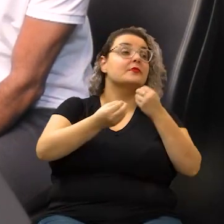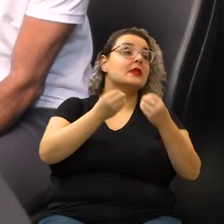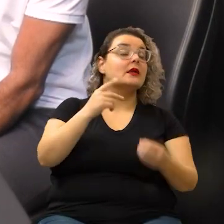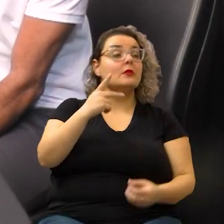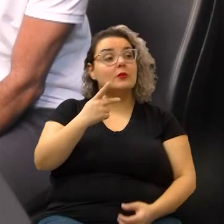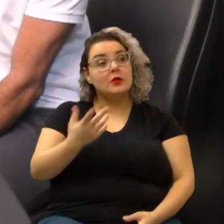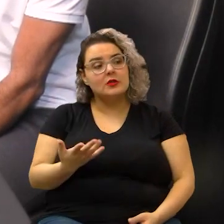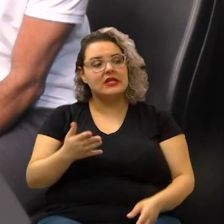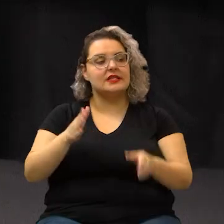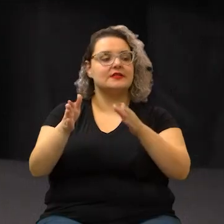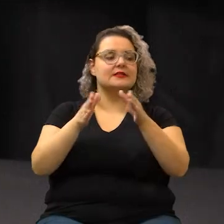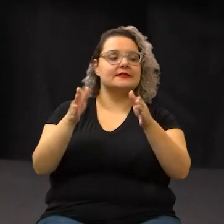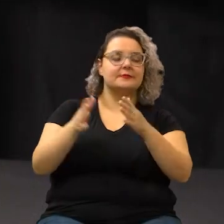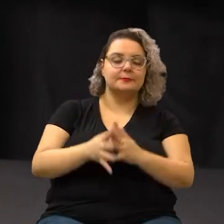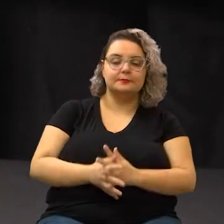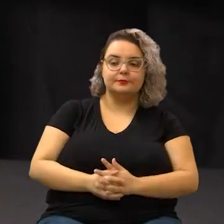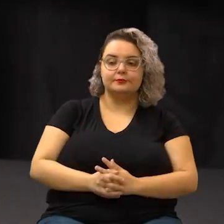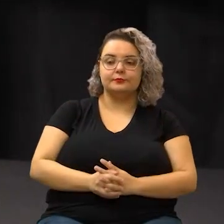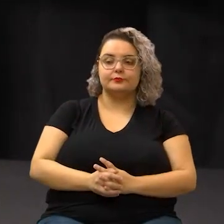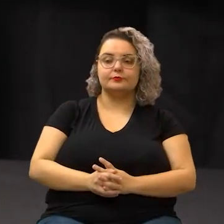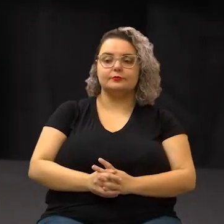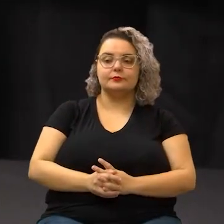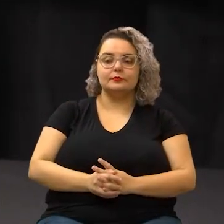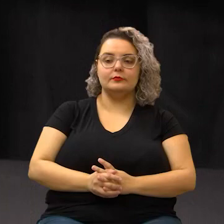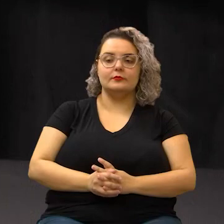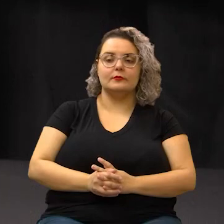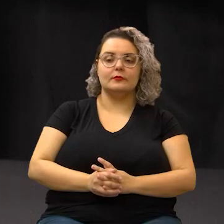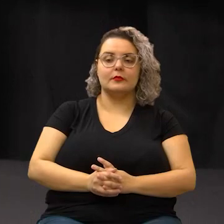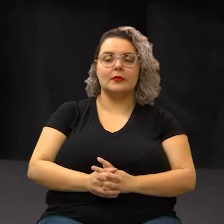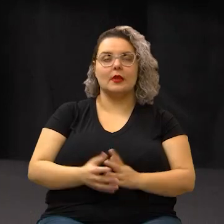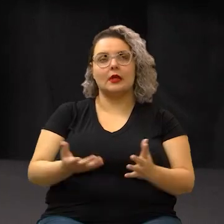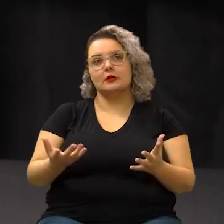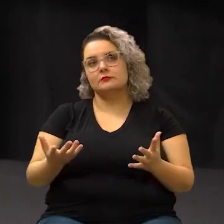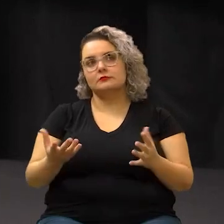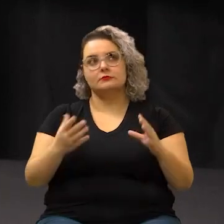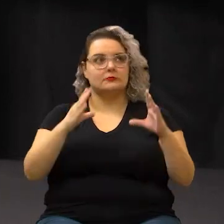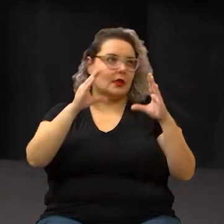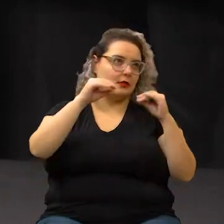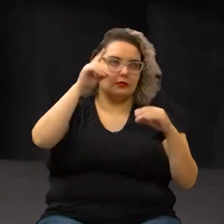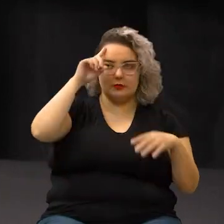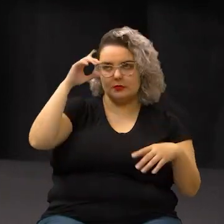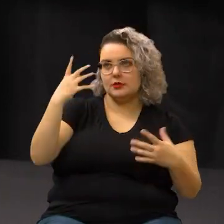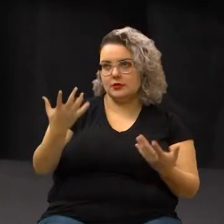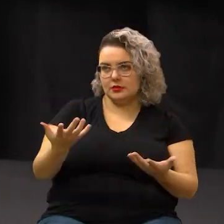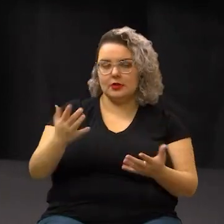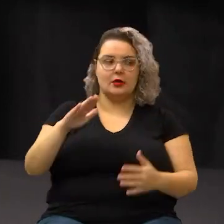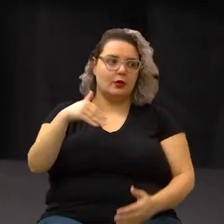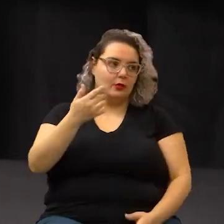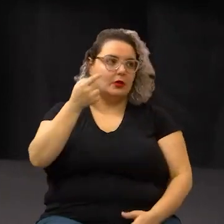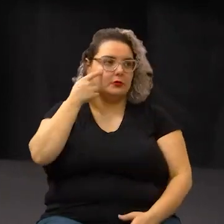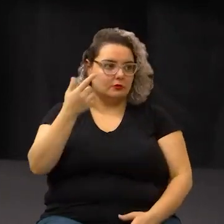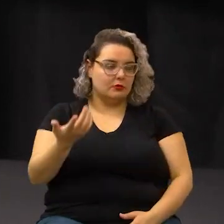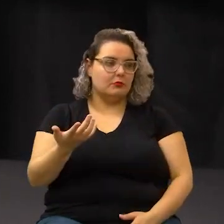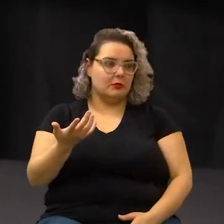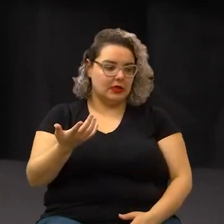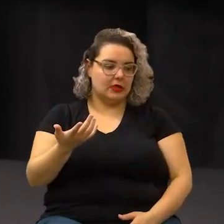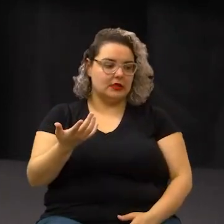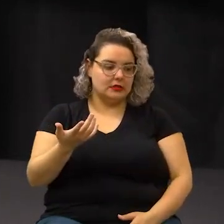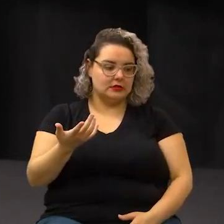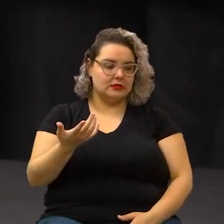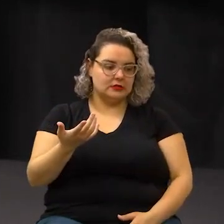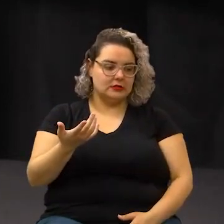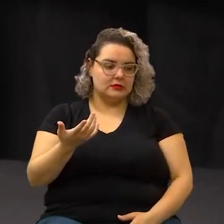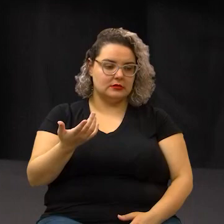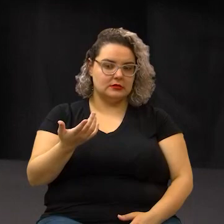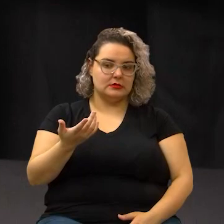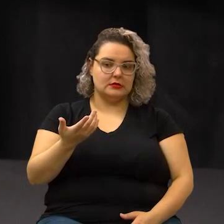E como que foi pra você esse período de ser criado, de repente, eu acredito, né, que quando a gente pensa